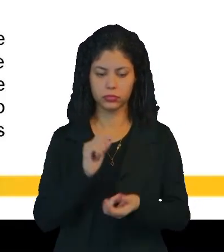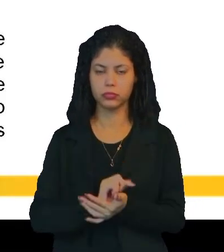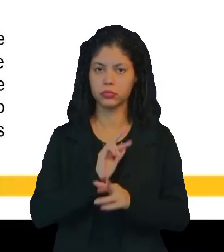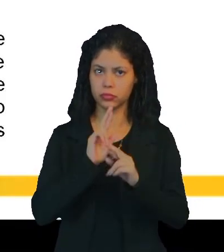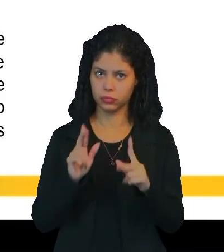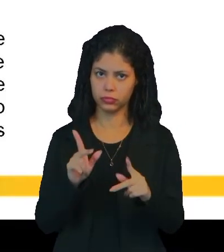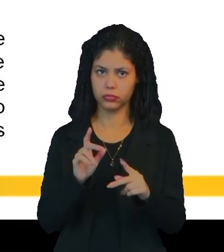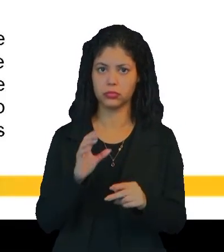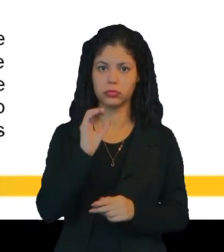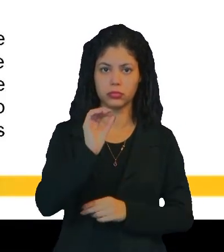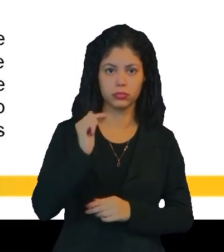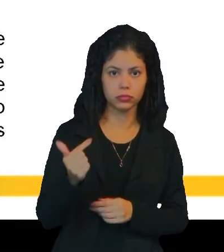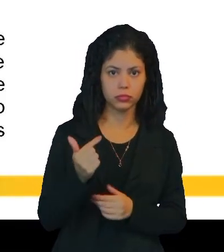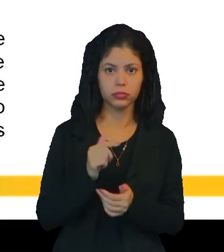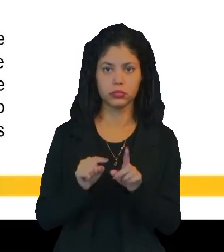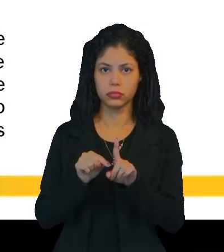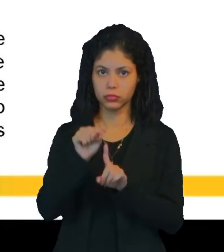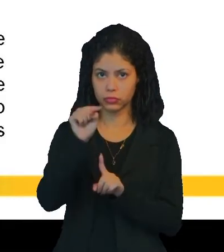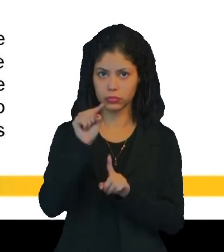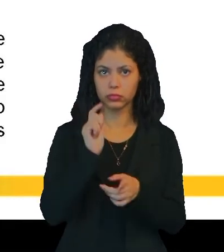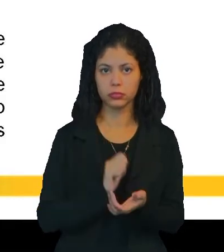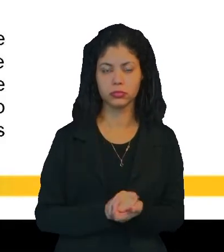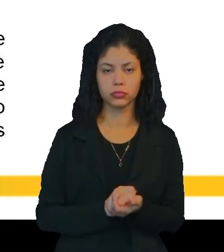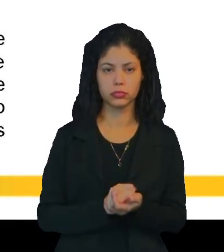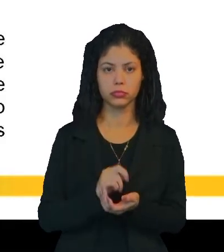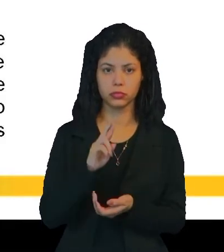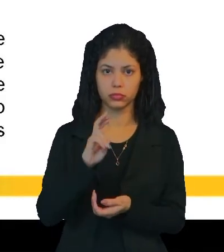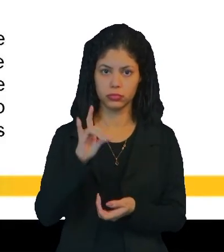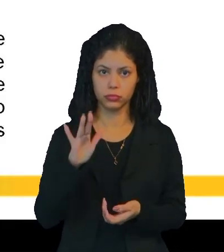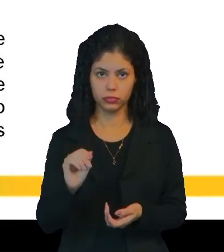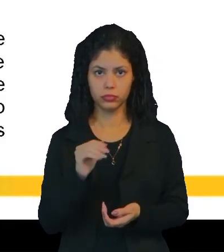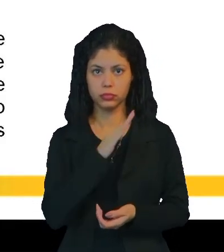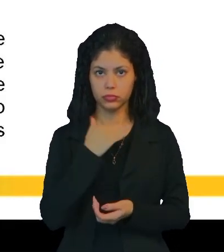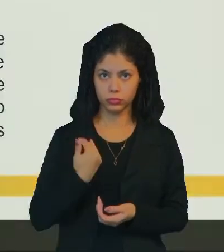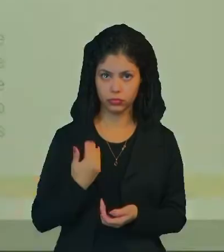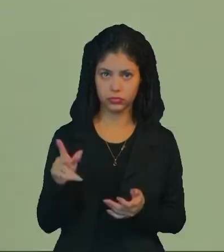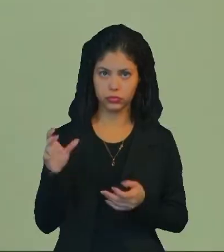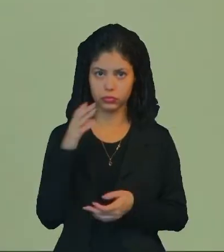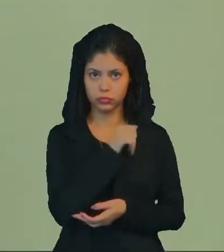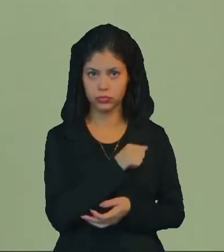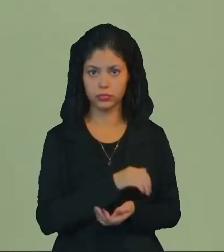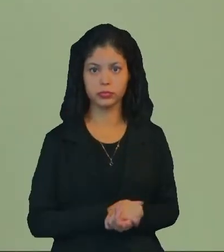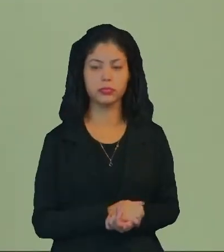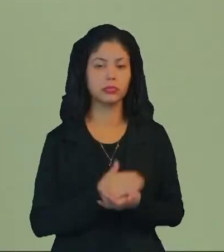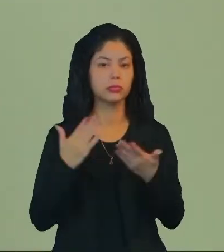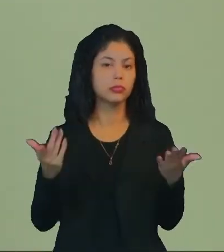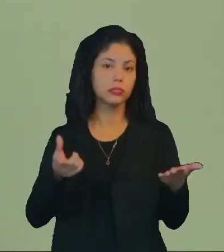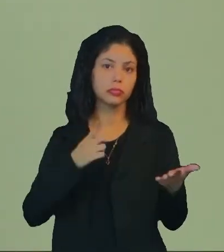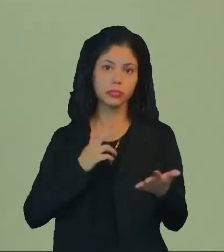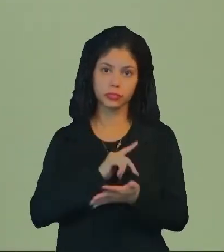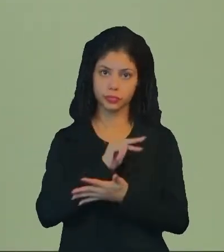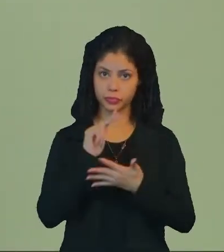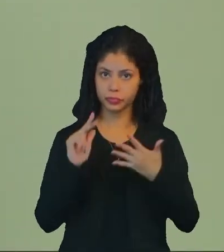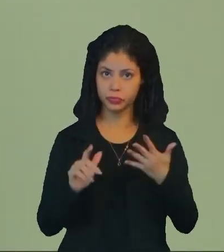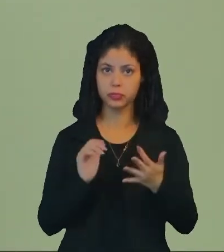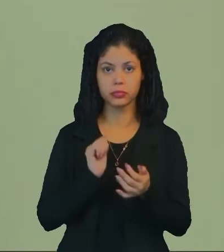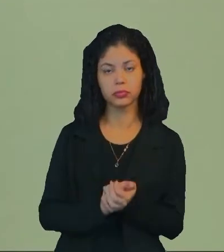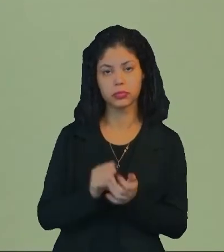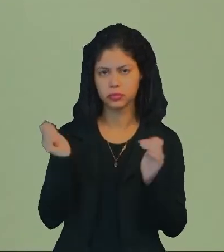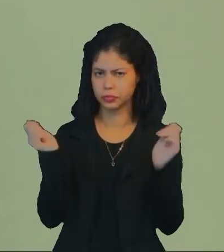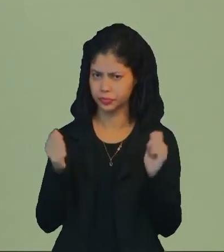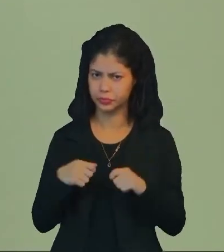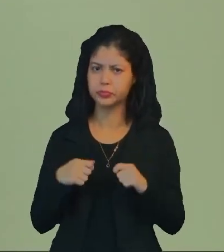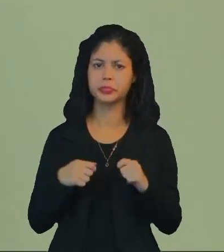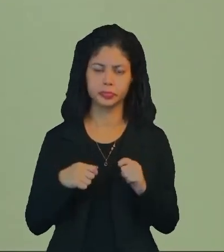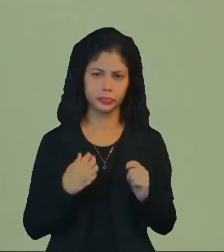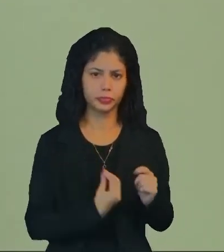muito diferentes sem oxigênio, temperaturas, radiação, e os seres humanos morreriam imediatamente. Então existem várias afirmações de que